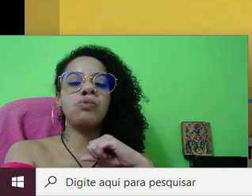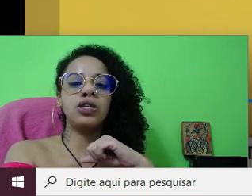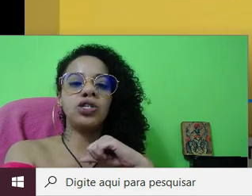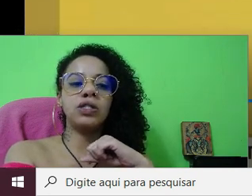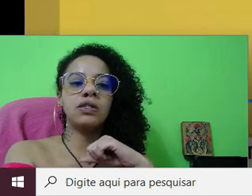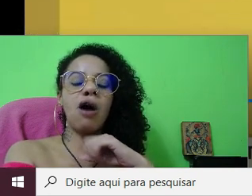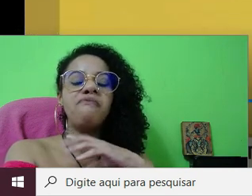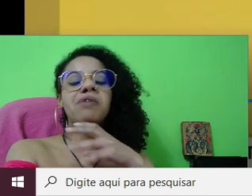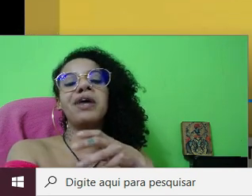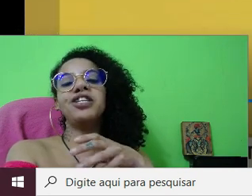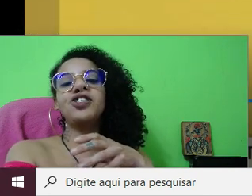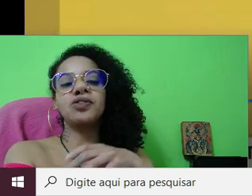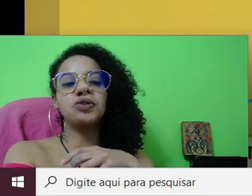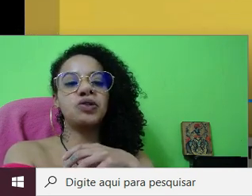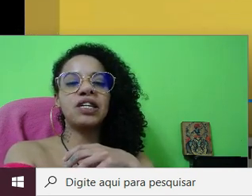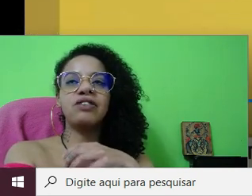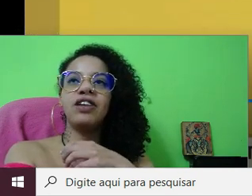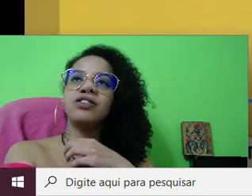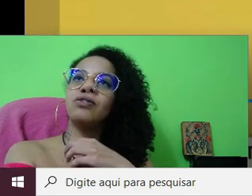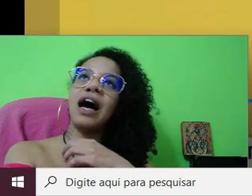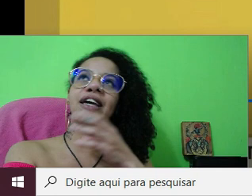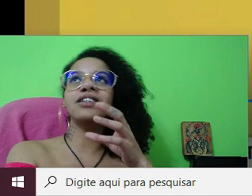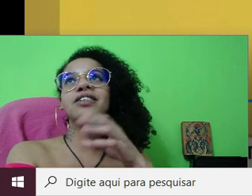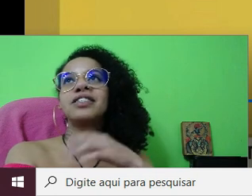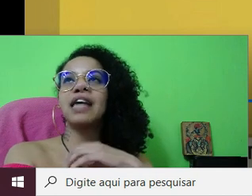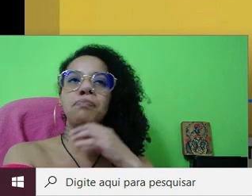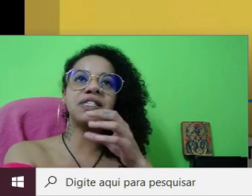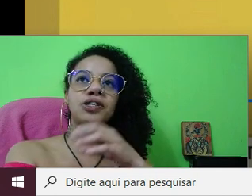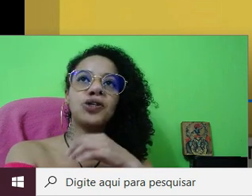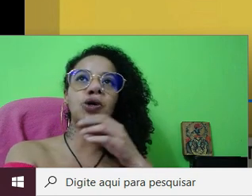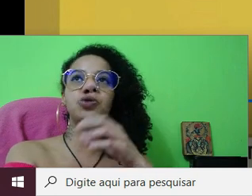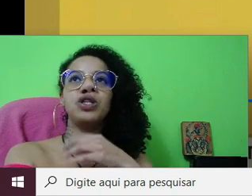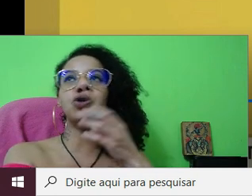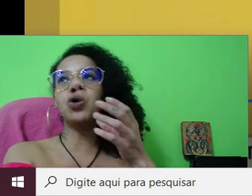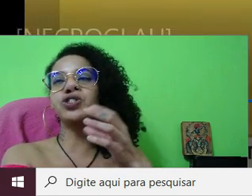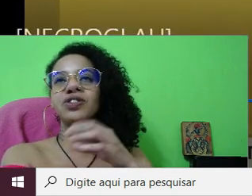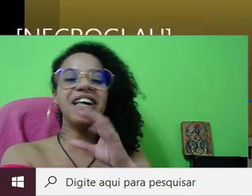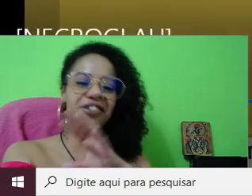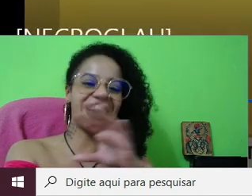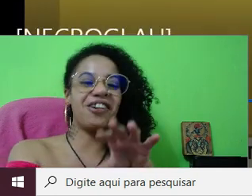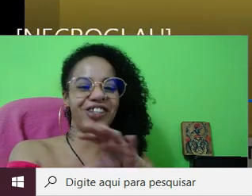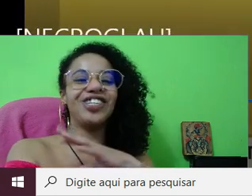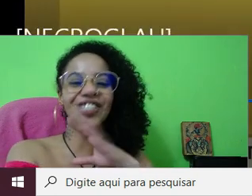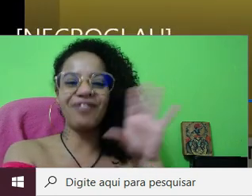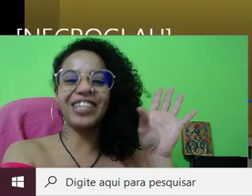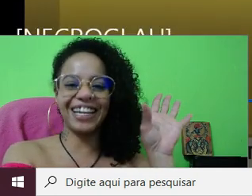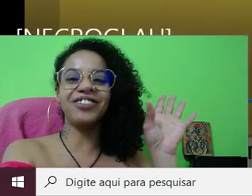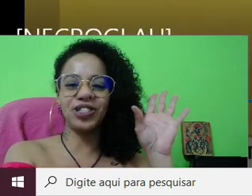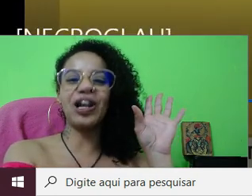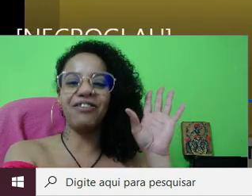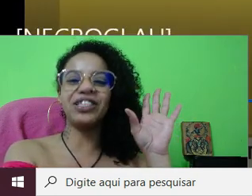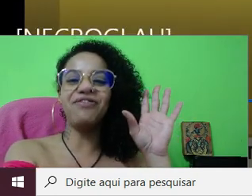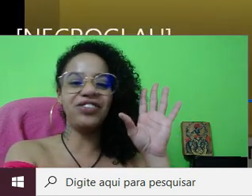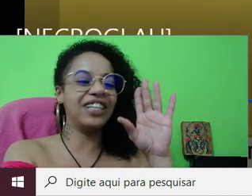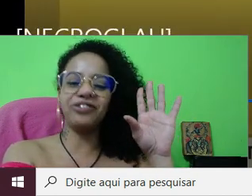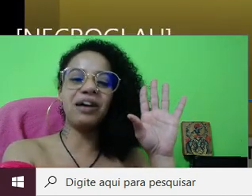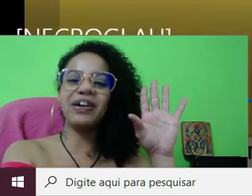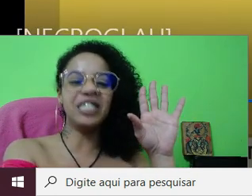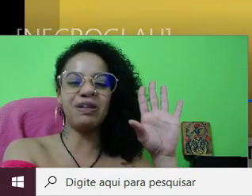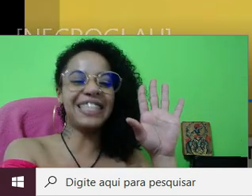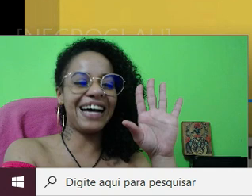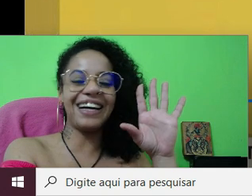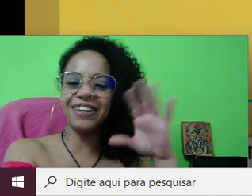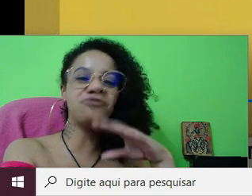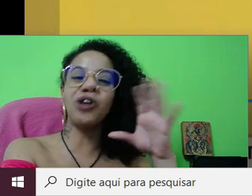respeitar Quem veio antes obviamente que eu não tô aqui falando ai sabe assim todo idoso não calma a gente sabe que tem isolavo da vida